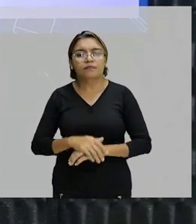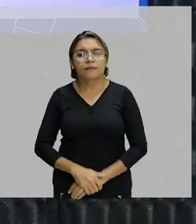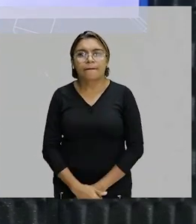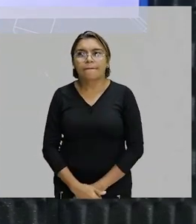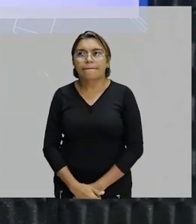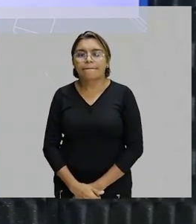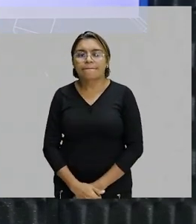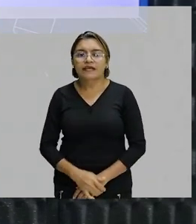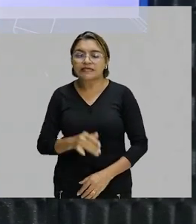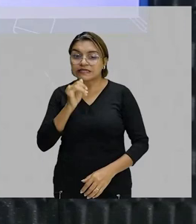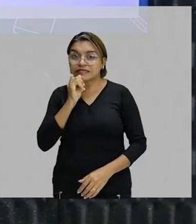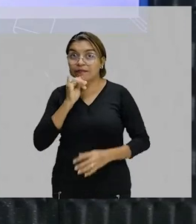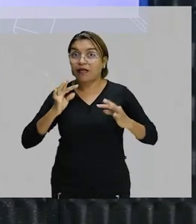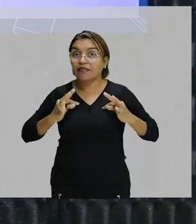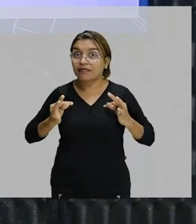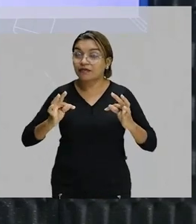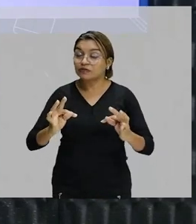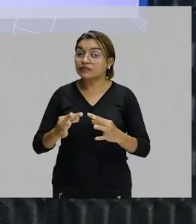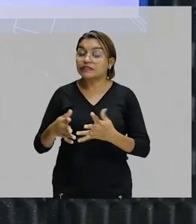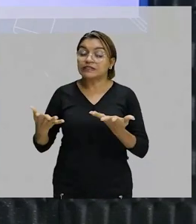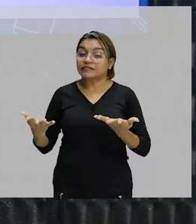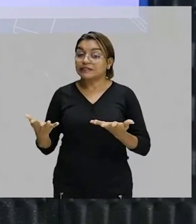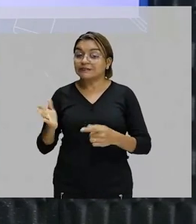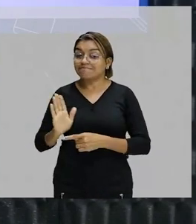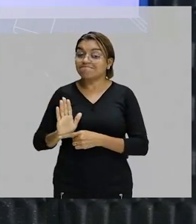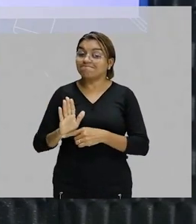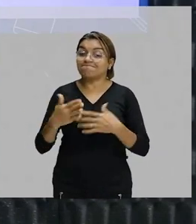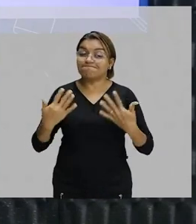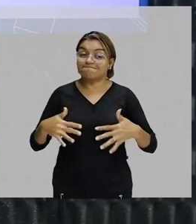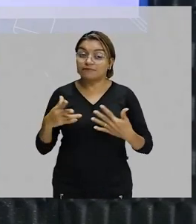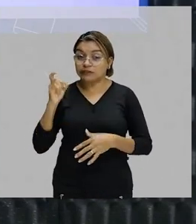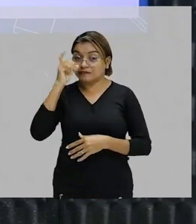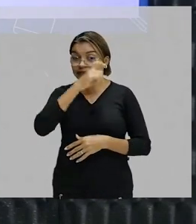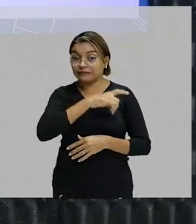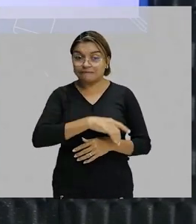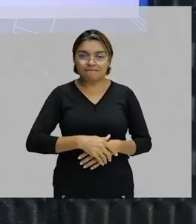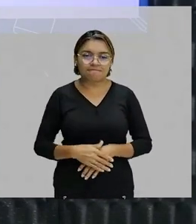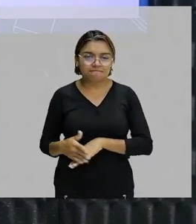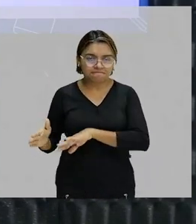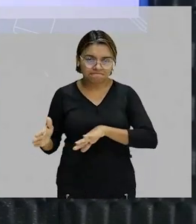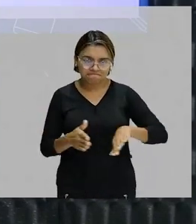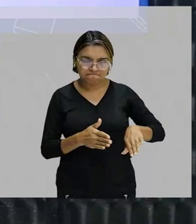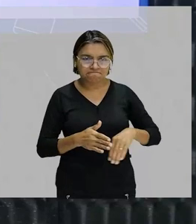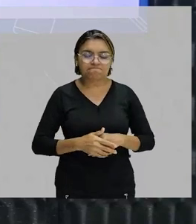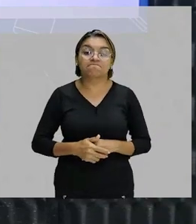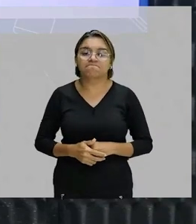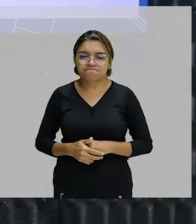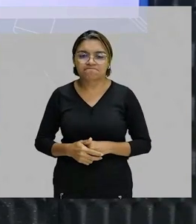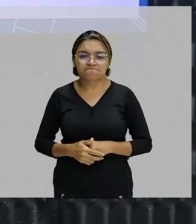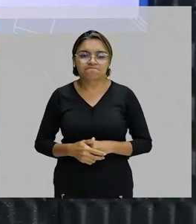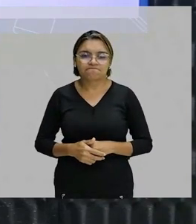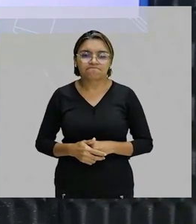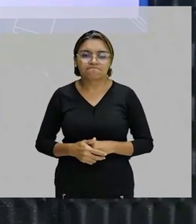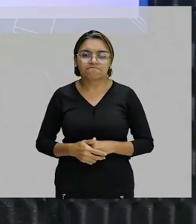porque hoje ela não quer me ajudar gente vocês estão vendo né ó agora foi vamos lá então vamos lá todas as parcelas elas possuem o mesmo valor